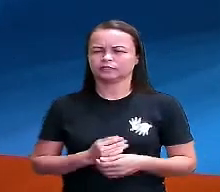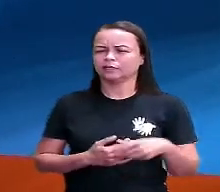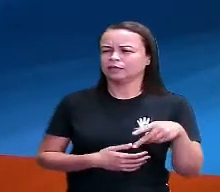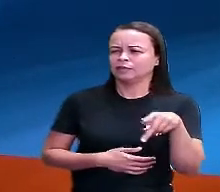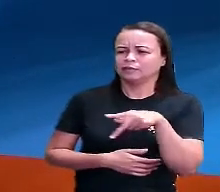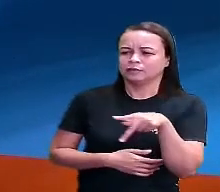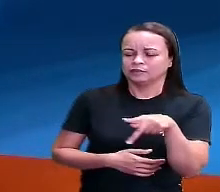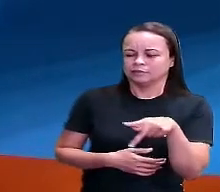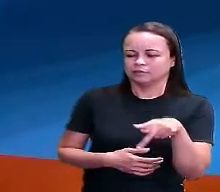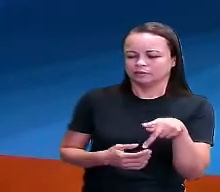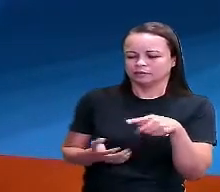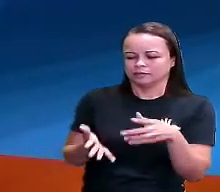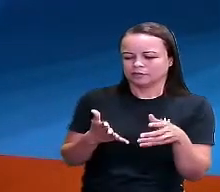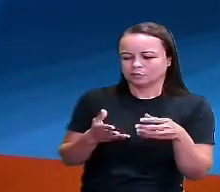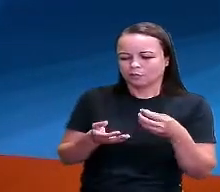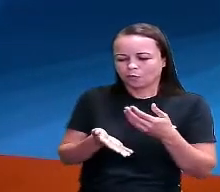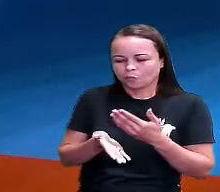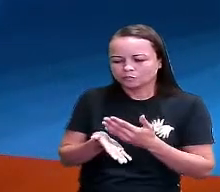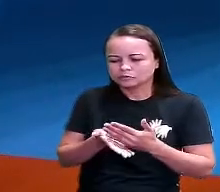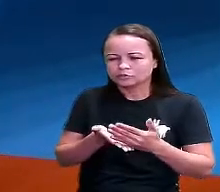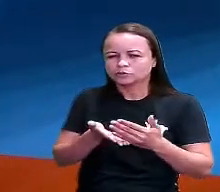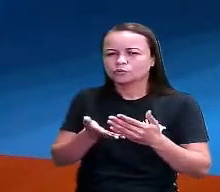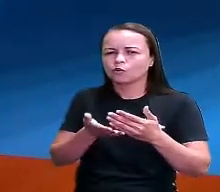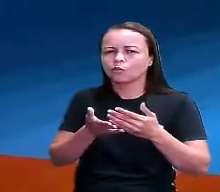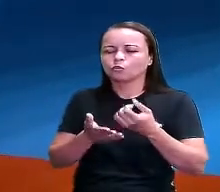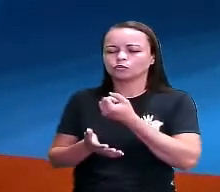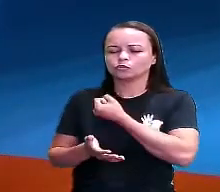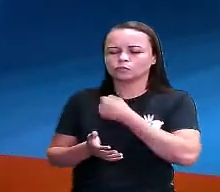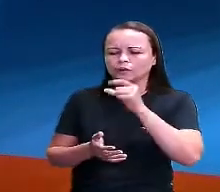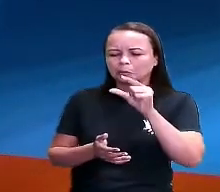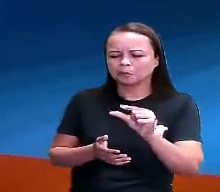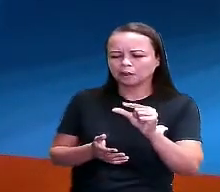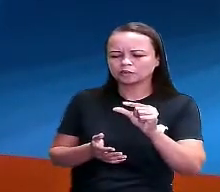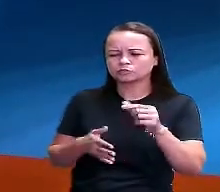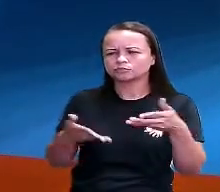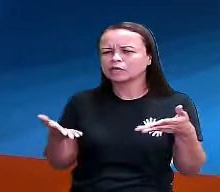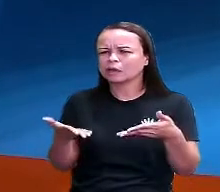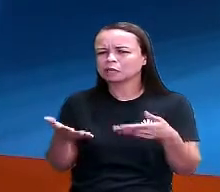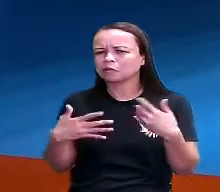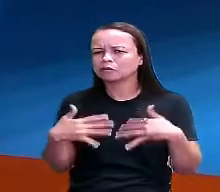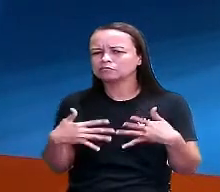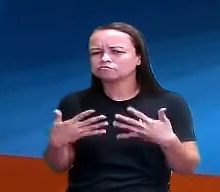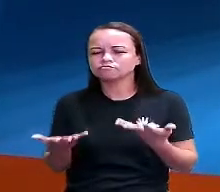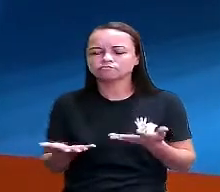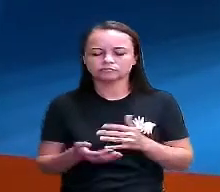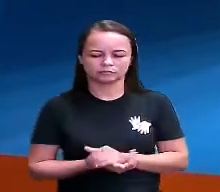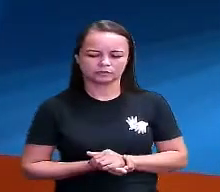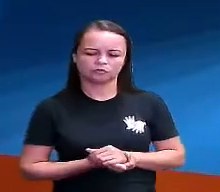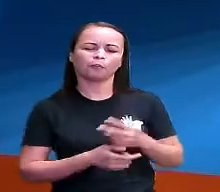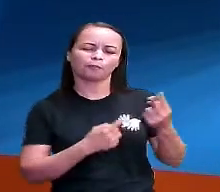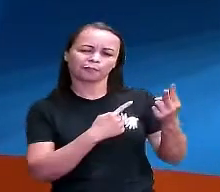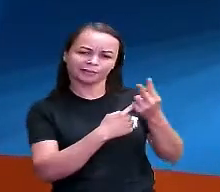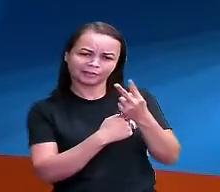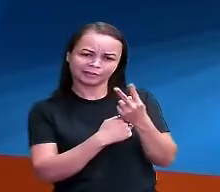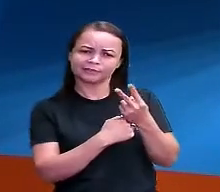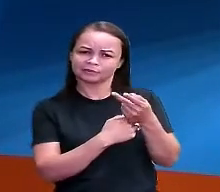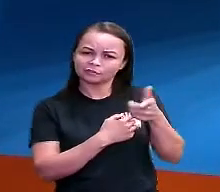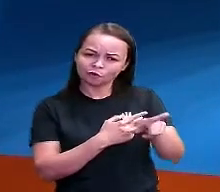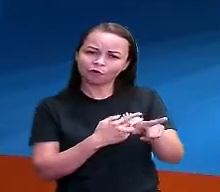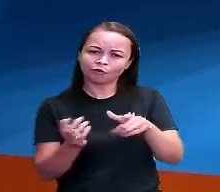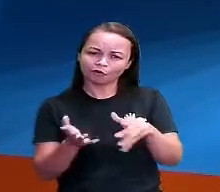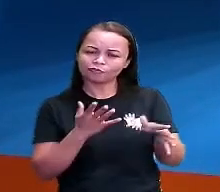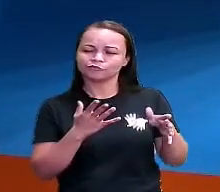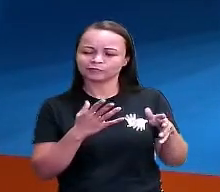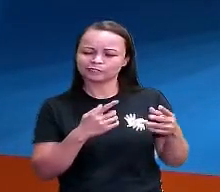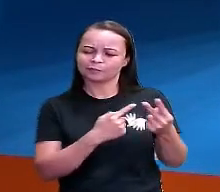Professora, mas continuou um número baixo. E agora? Vou pedir pro vizinho de novo. Aqui é camaradagem, a gente tá